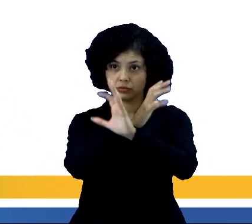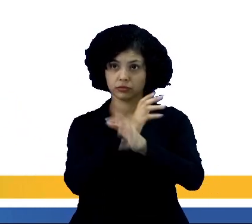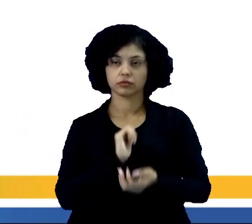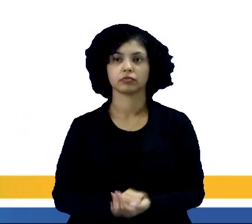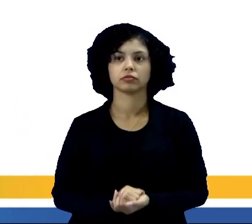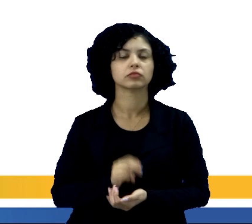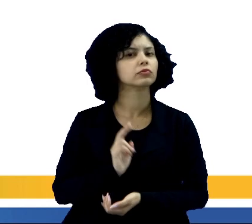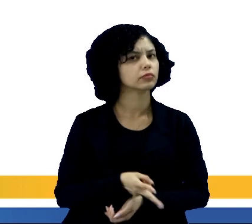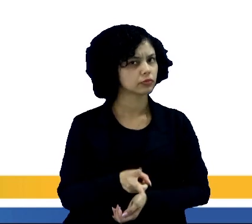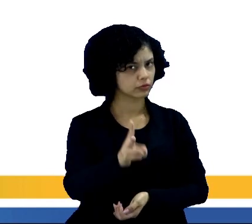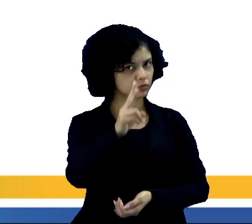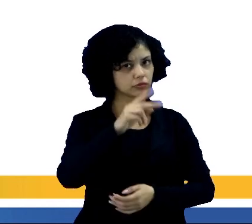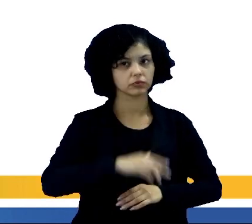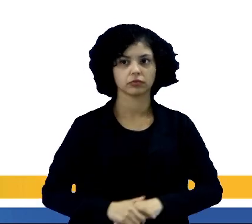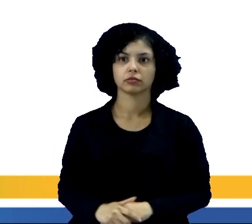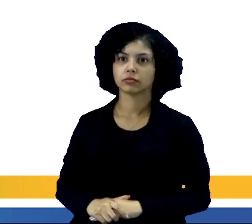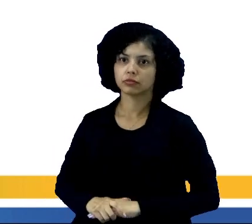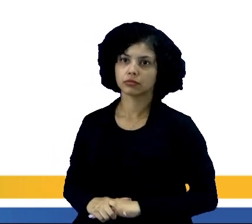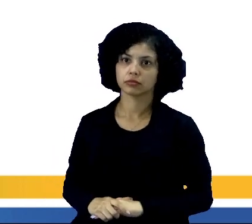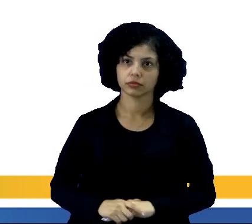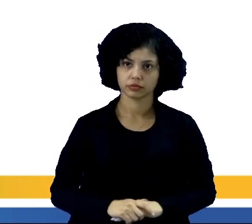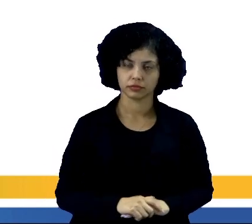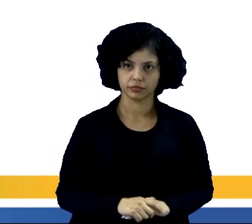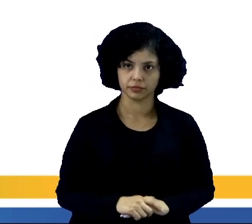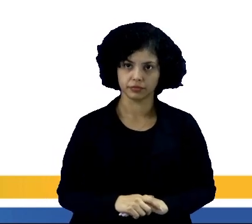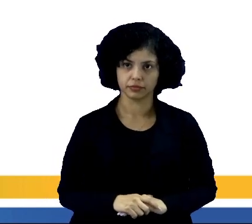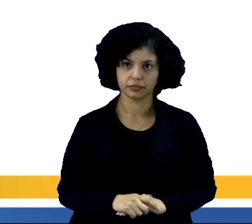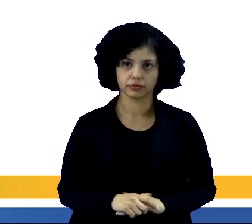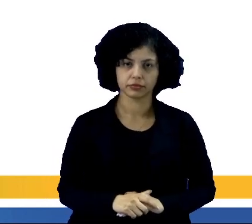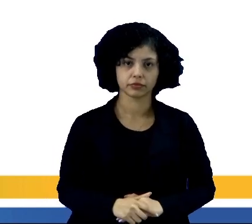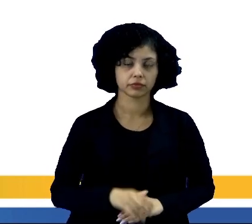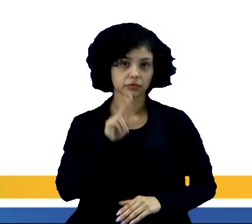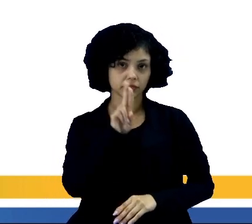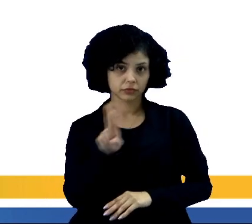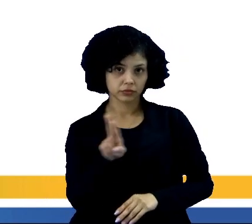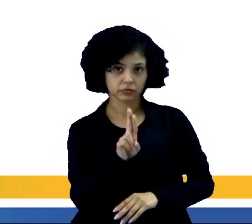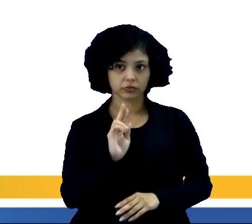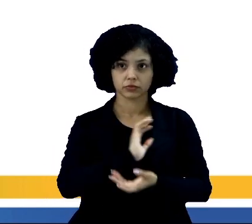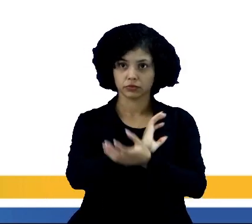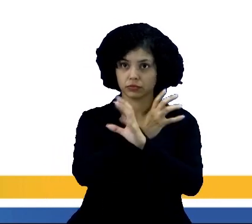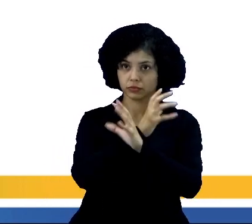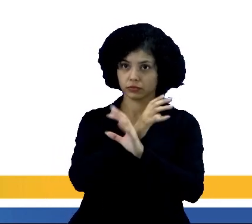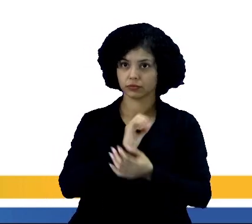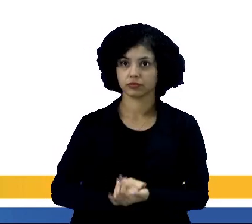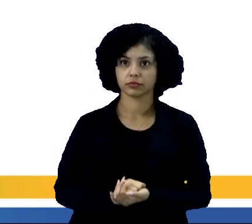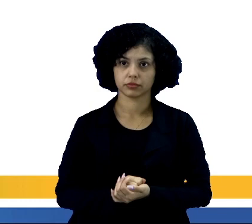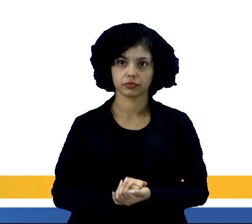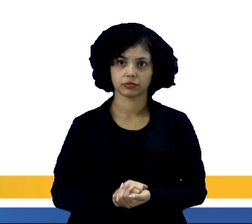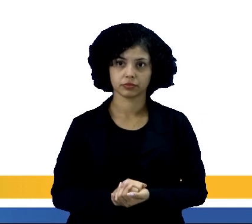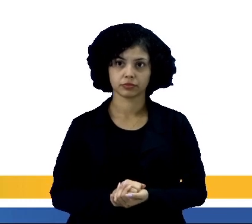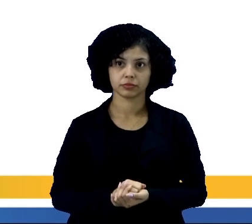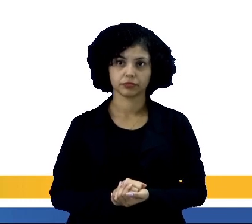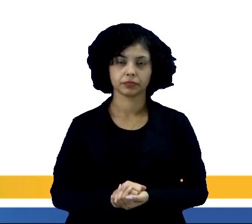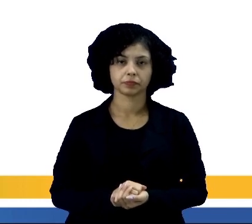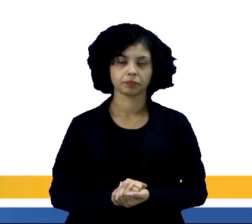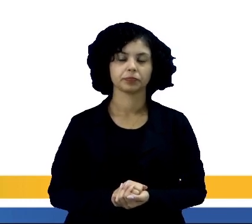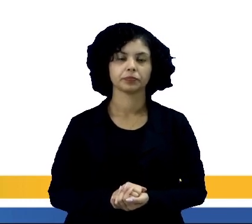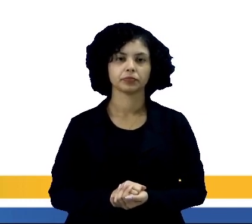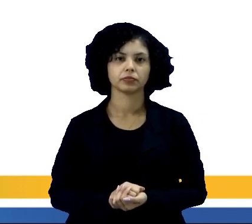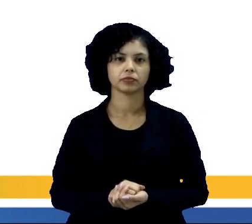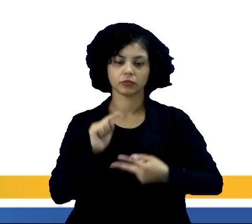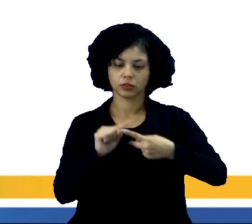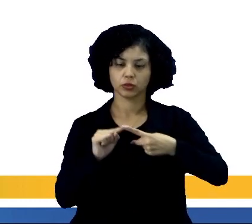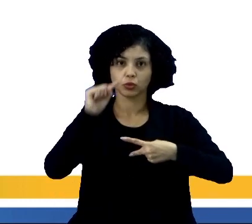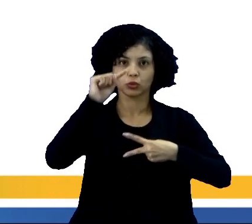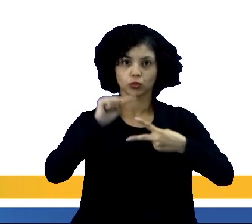parte axial e apendicular, respectivamente. Eu quero o nome de um osso da região axial e de uma